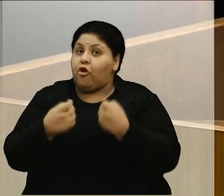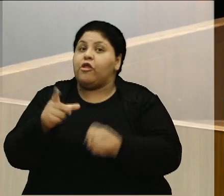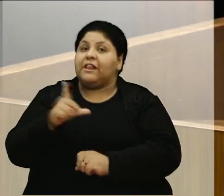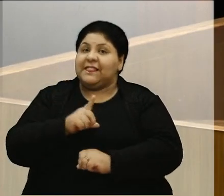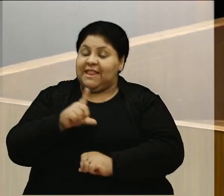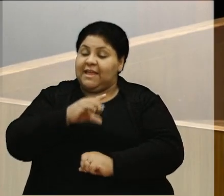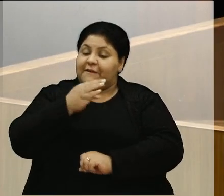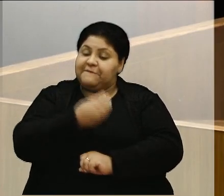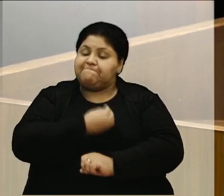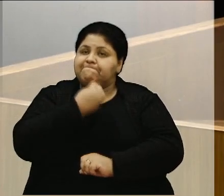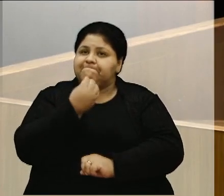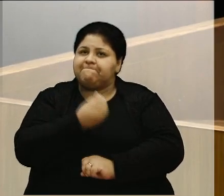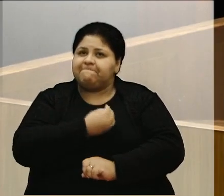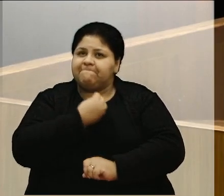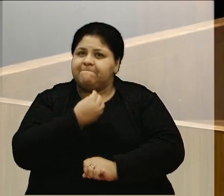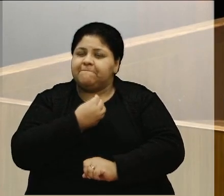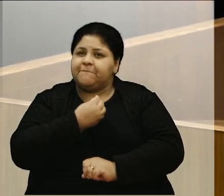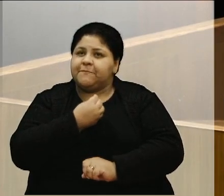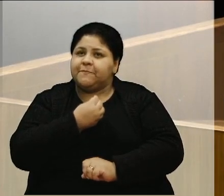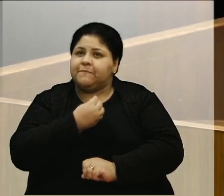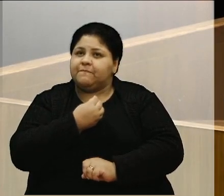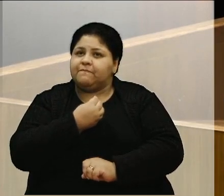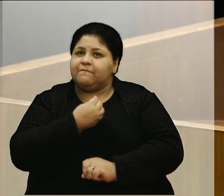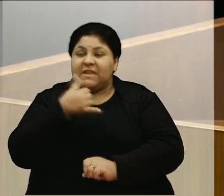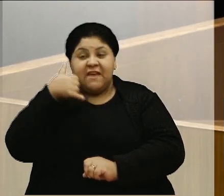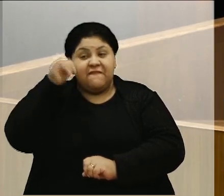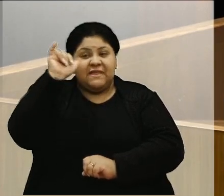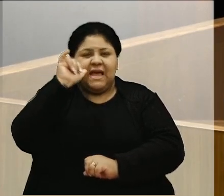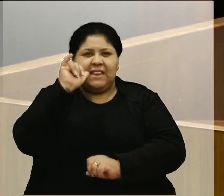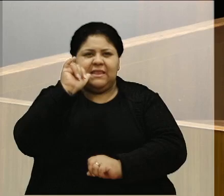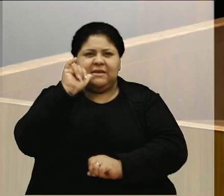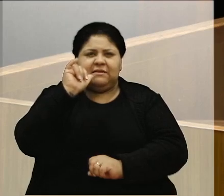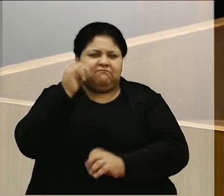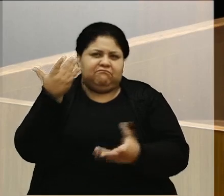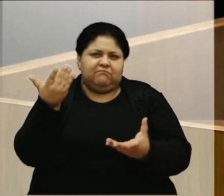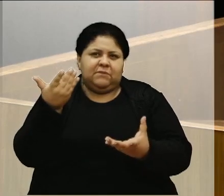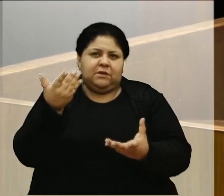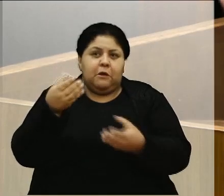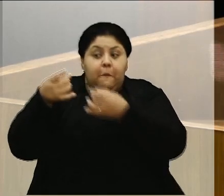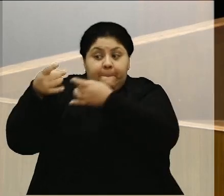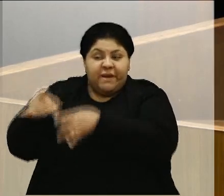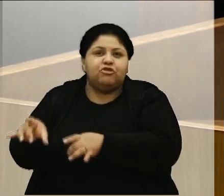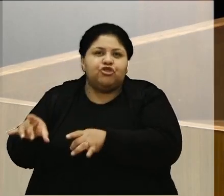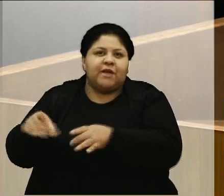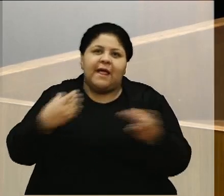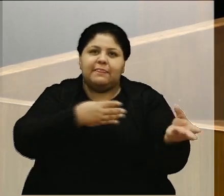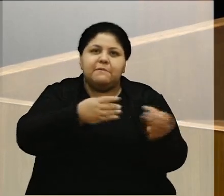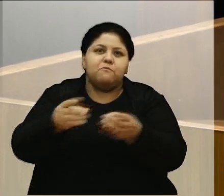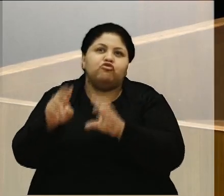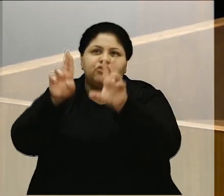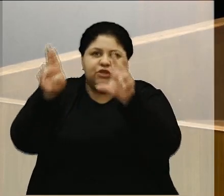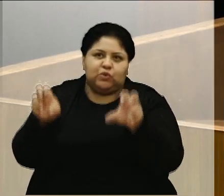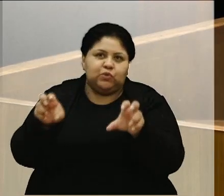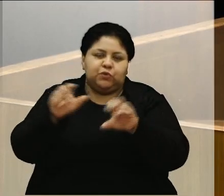sua vida restringida em muitos aspectos. E quando a gente fala de violência